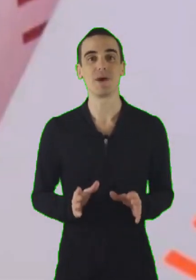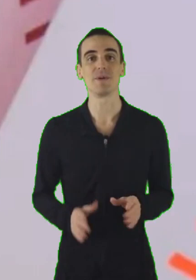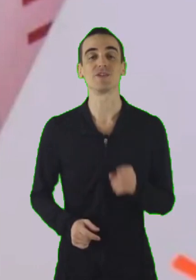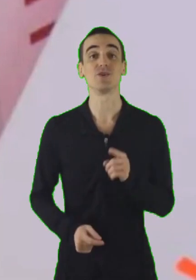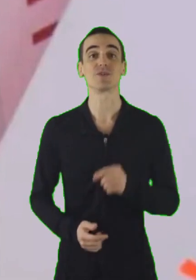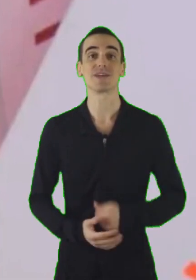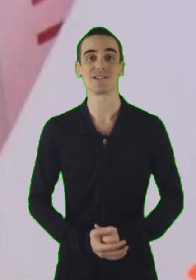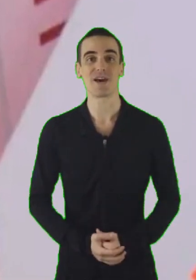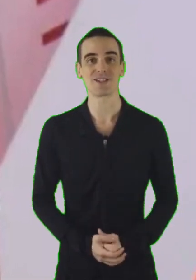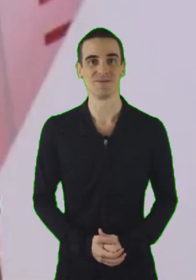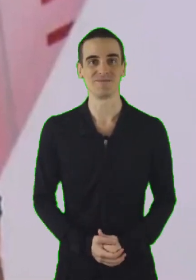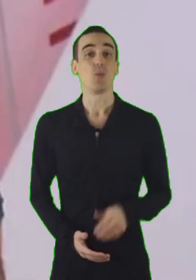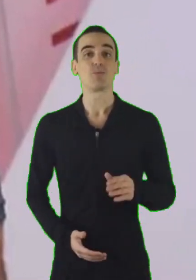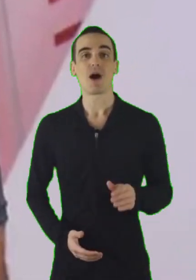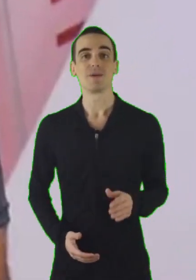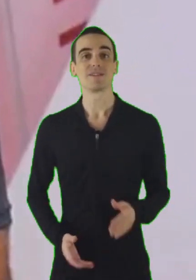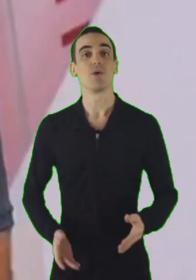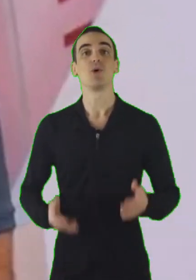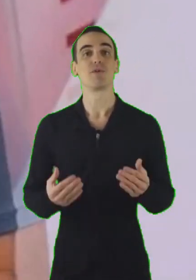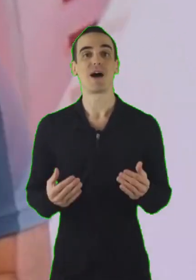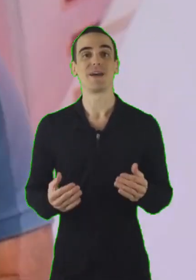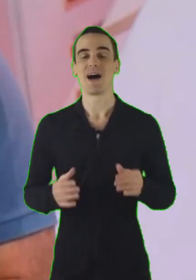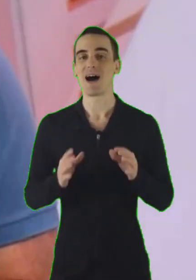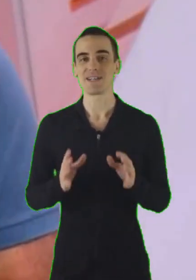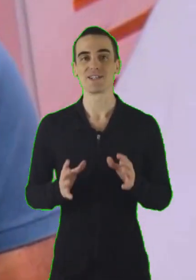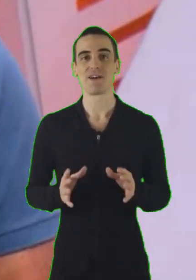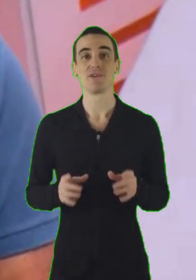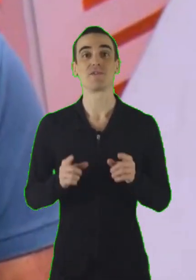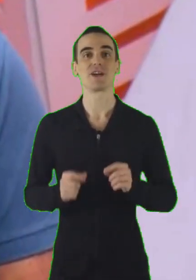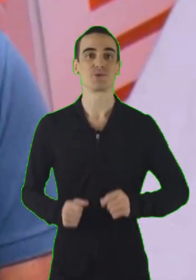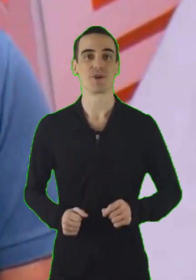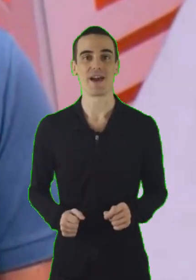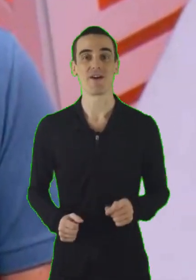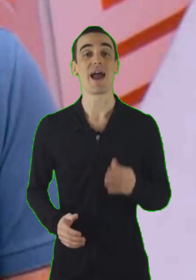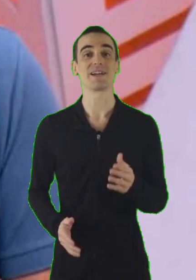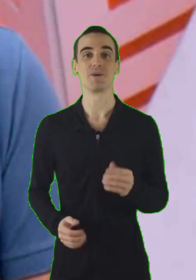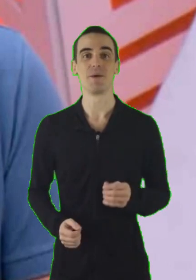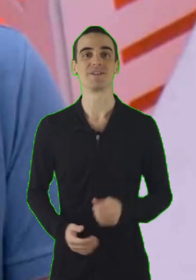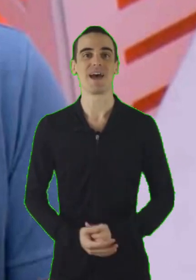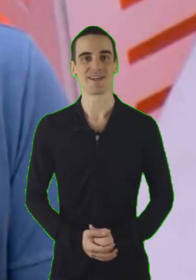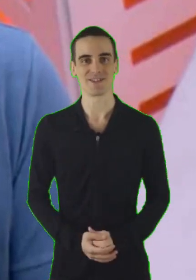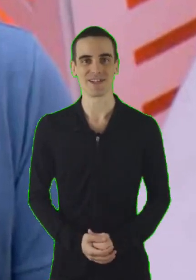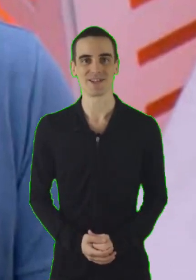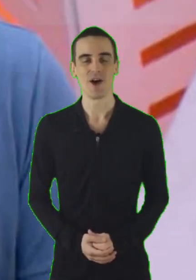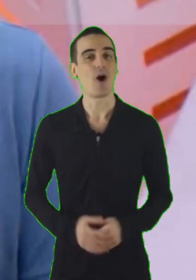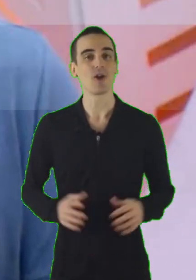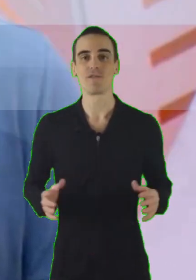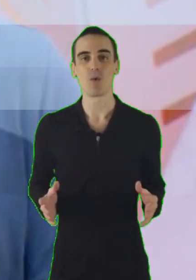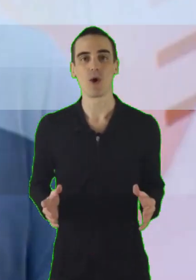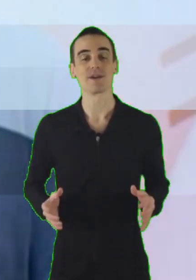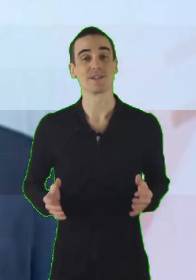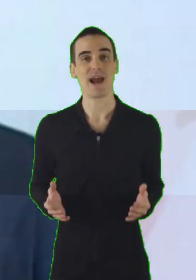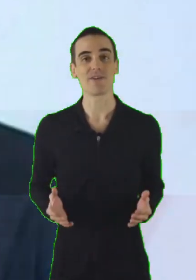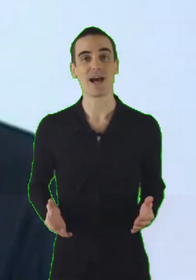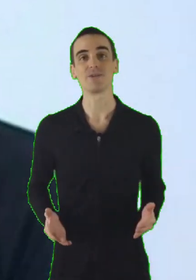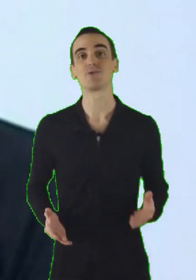não tem força mental para sair dessa armadilha. Falta equilíbrio emocional. O Tiquinho, por exemplo, tomou um cartão amarelo em um